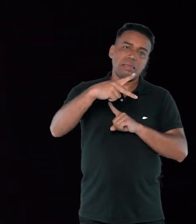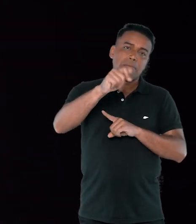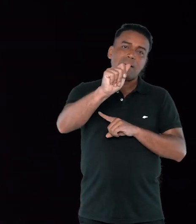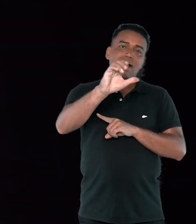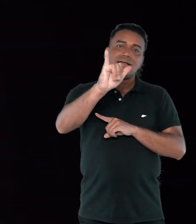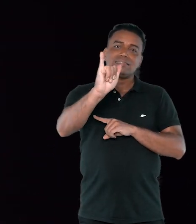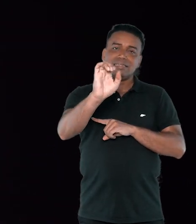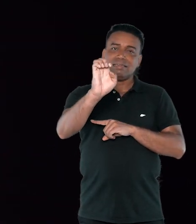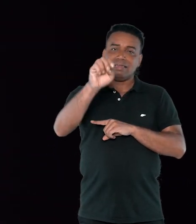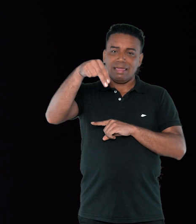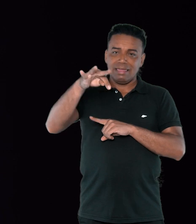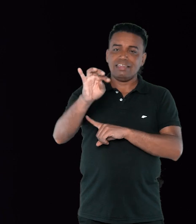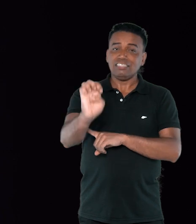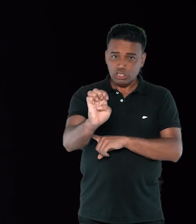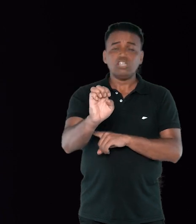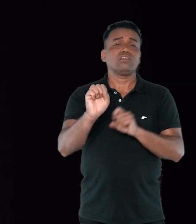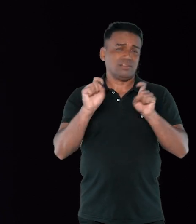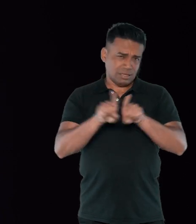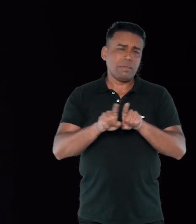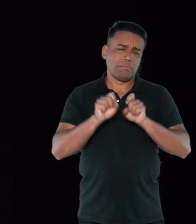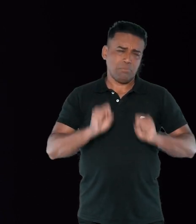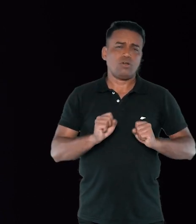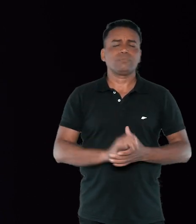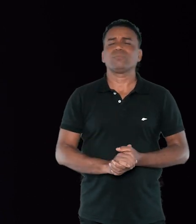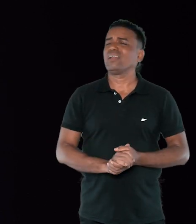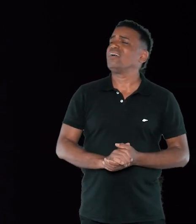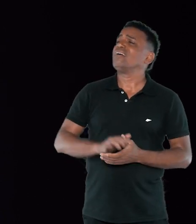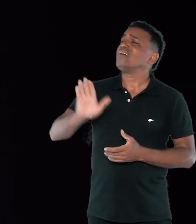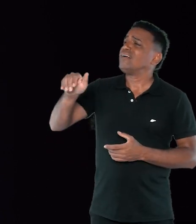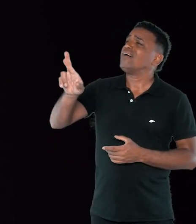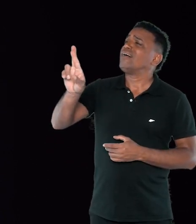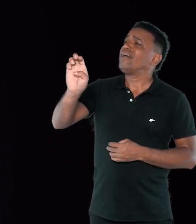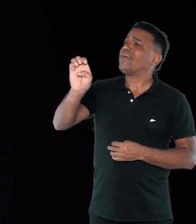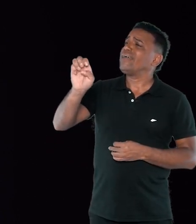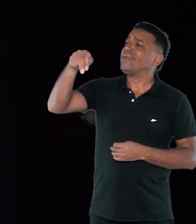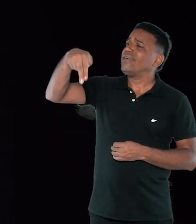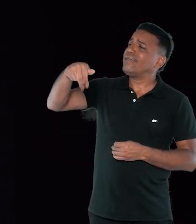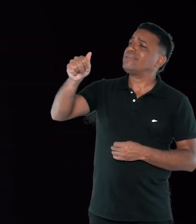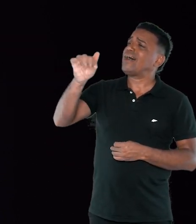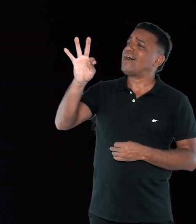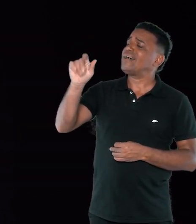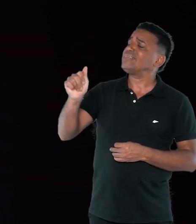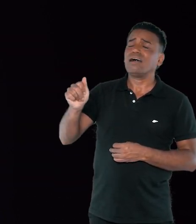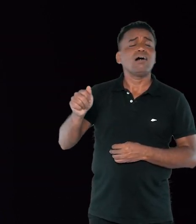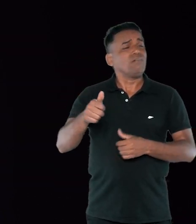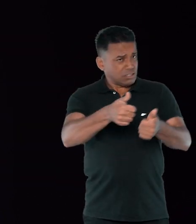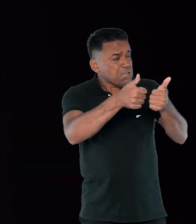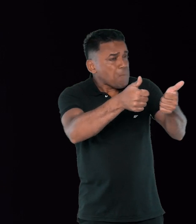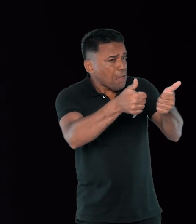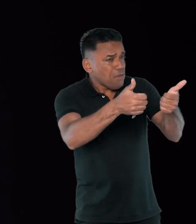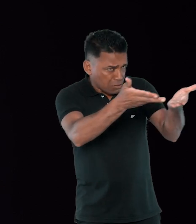certo. Ela chegou para mim e falou assim: Renata, logo no início, eu falei: como você está? Você está